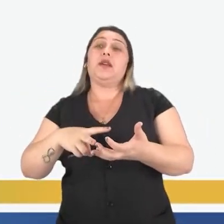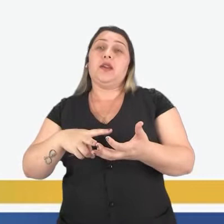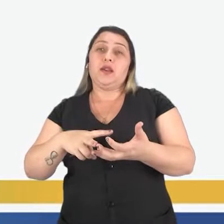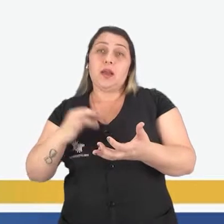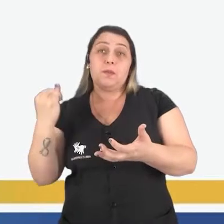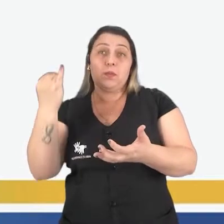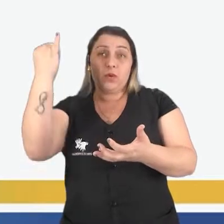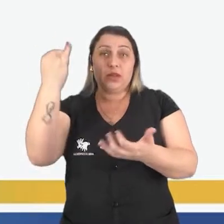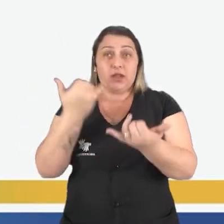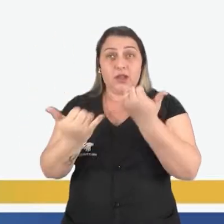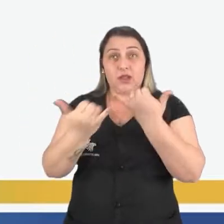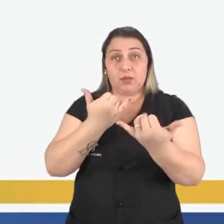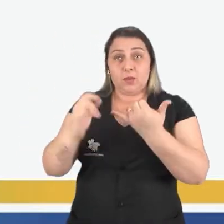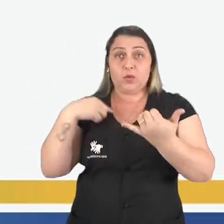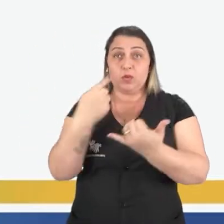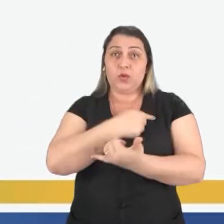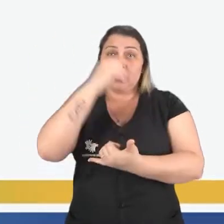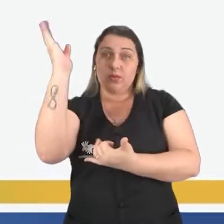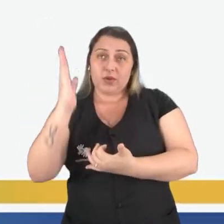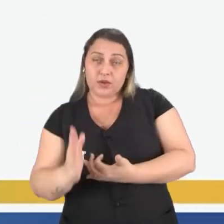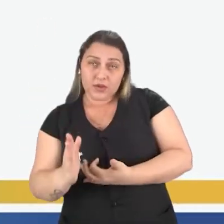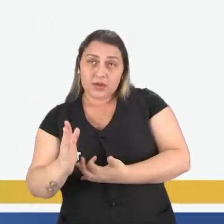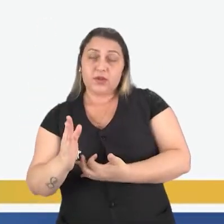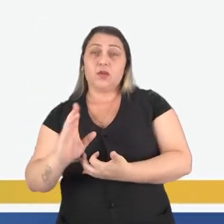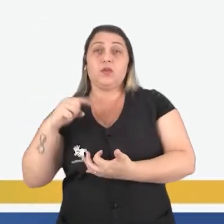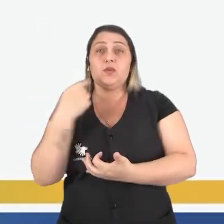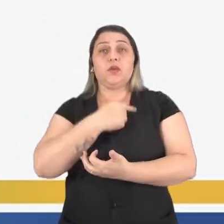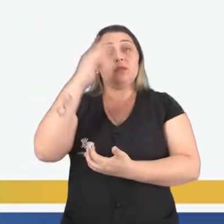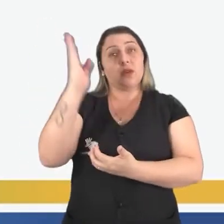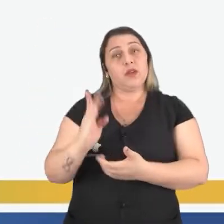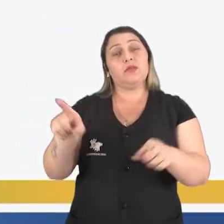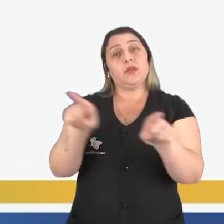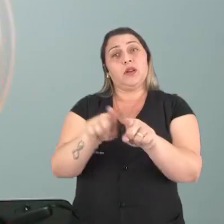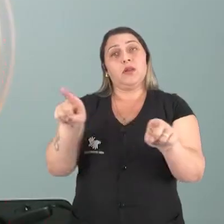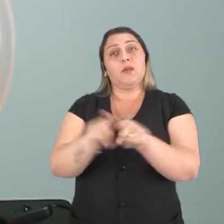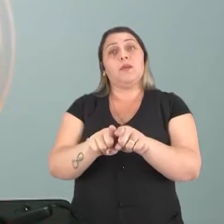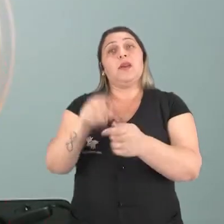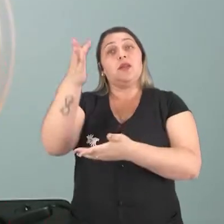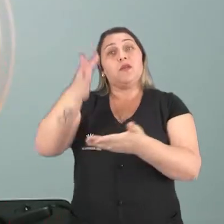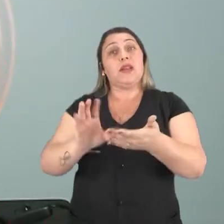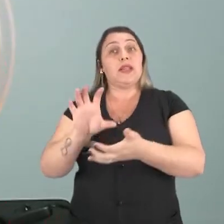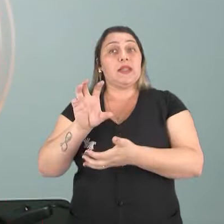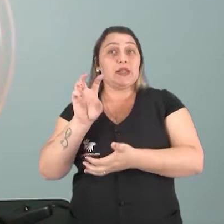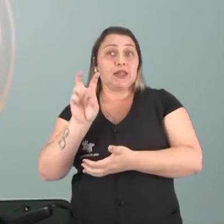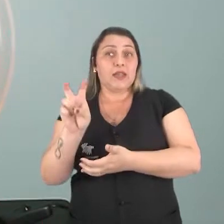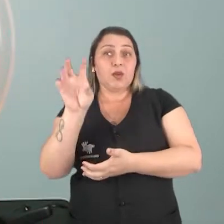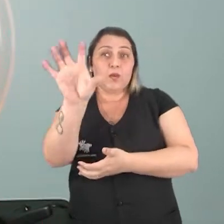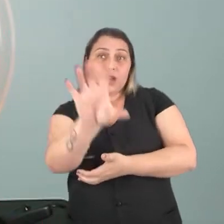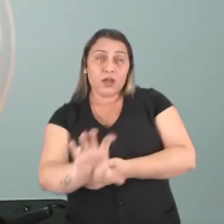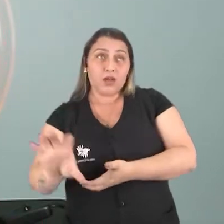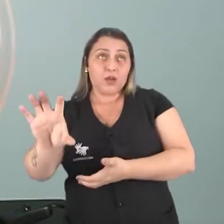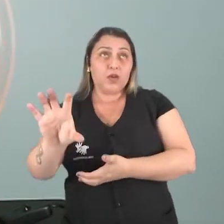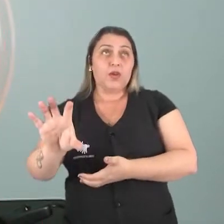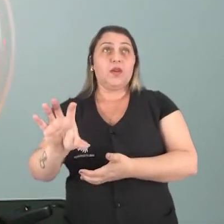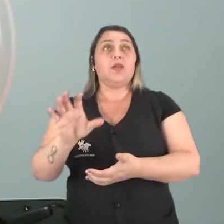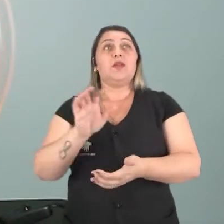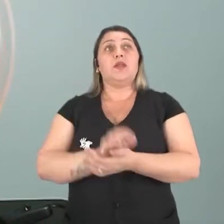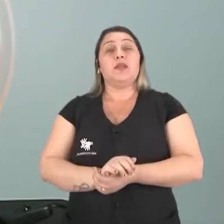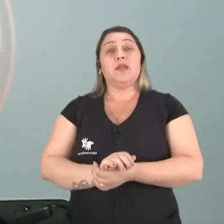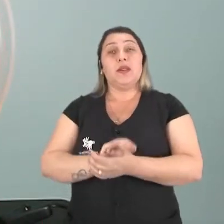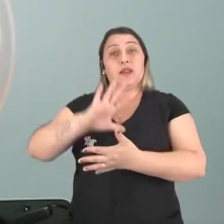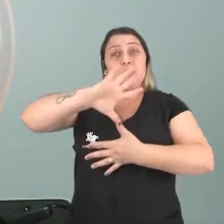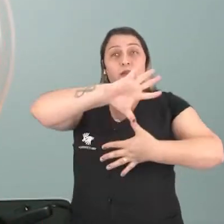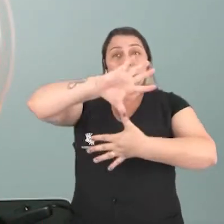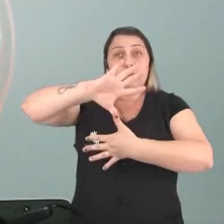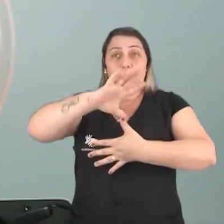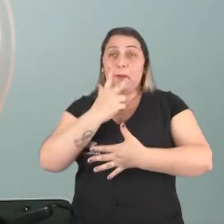interessante, que tem semelhança com o nosso Brasil. O nosso Brasil também é dividido em 5 regiões. E esse